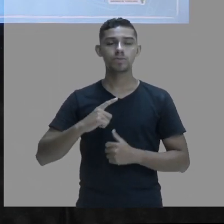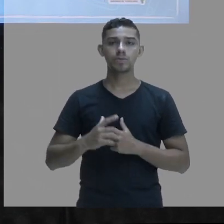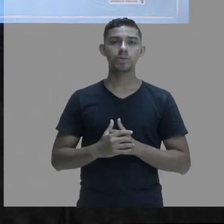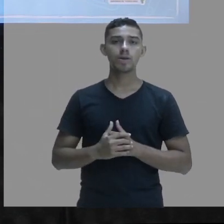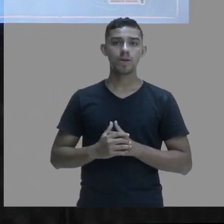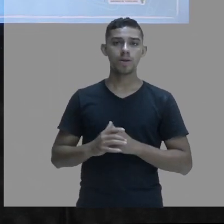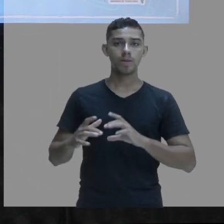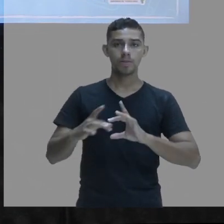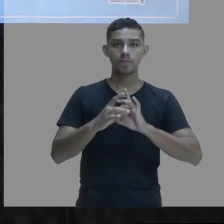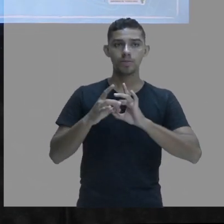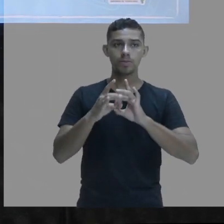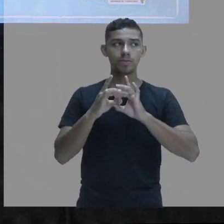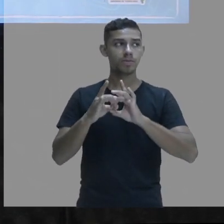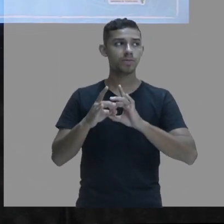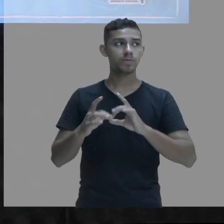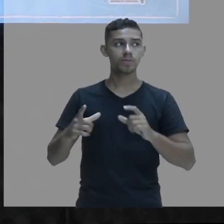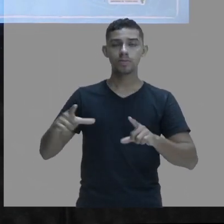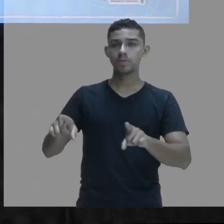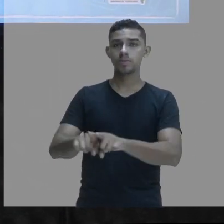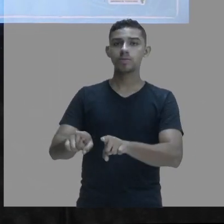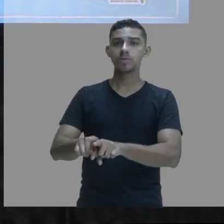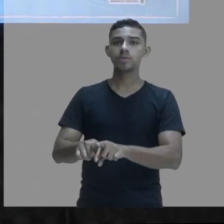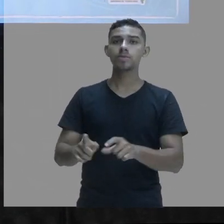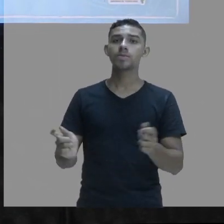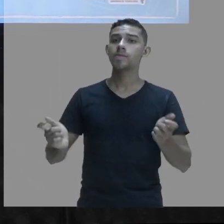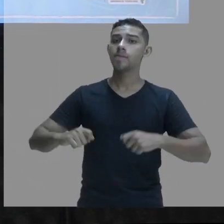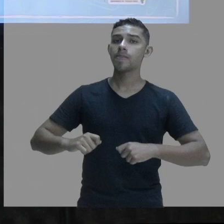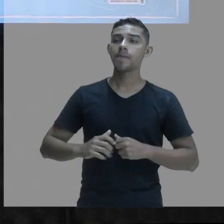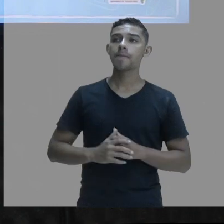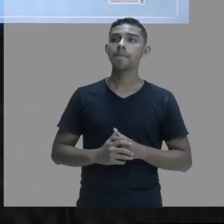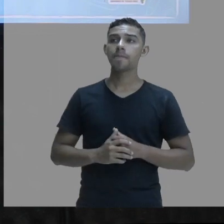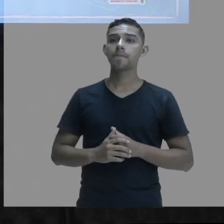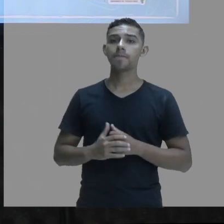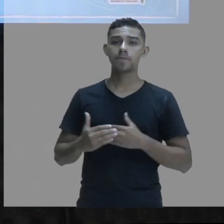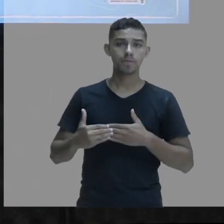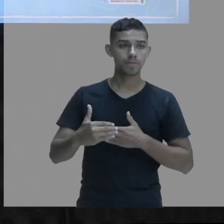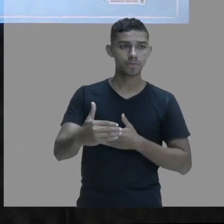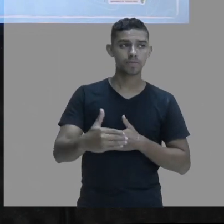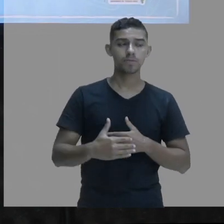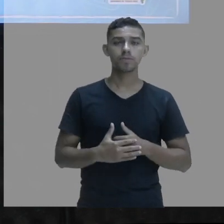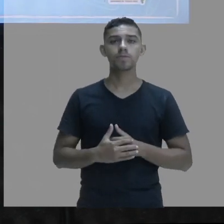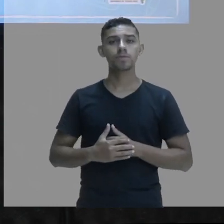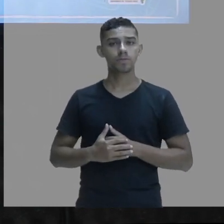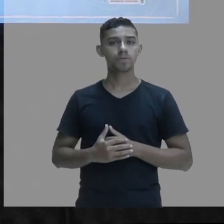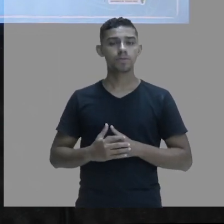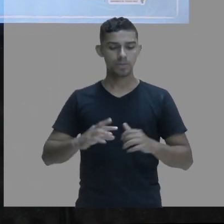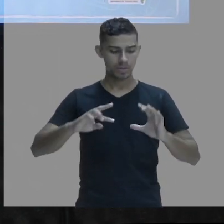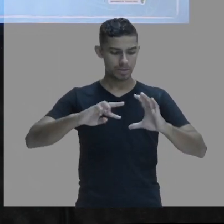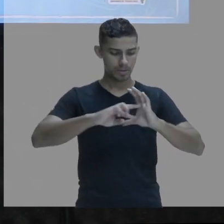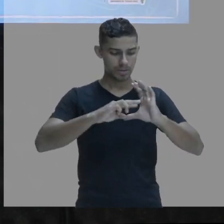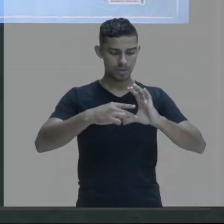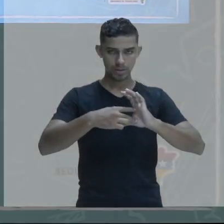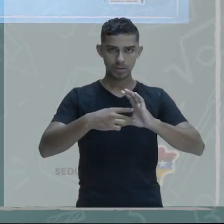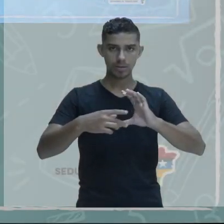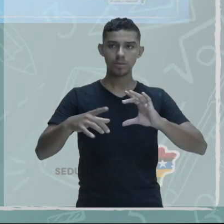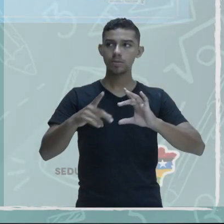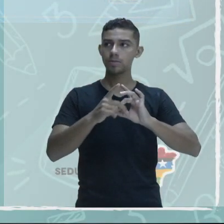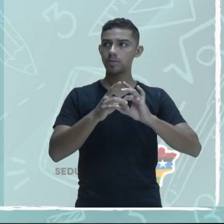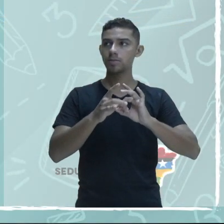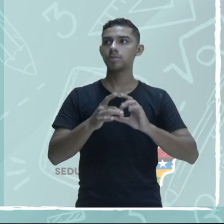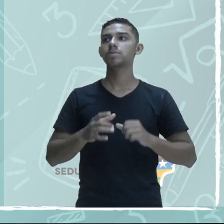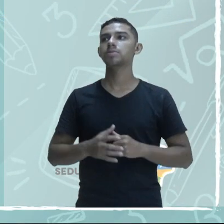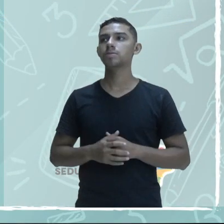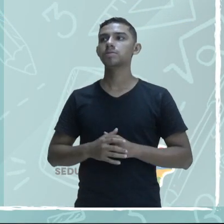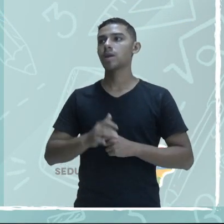ligação dupla e a numeração a partir da extremidade mais próxima da ligação dupla. Então